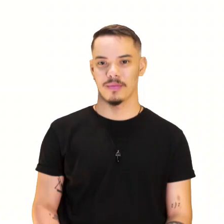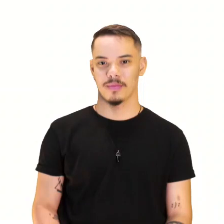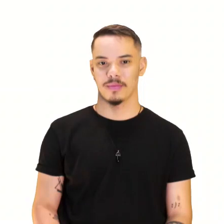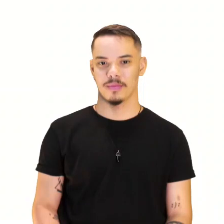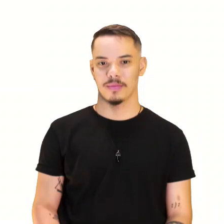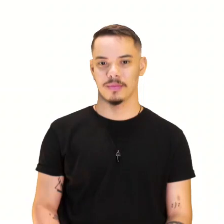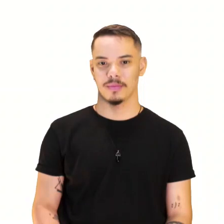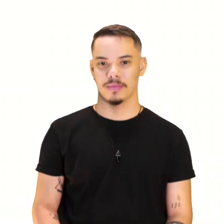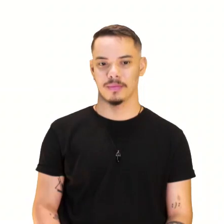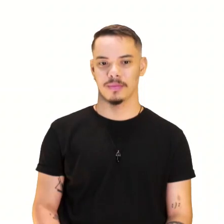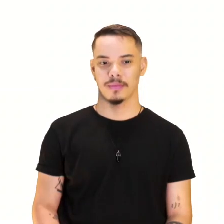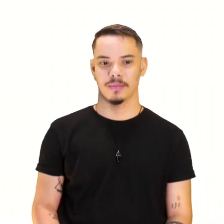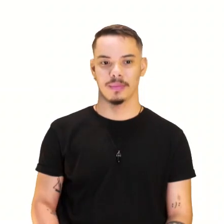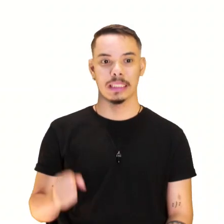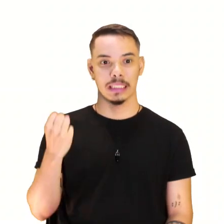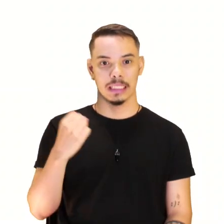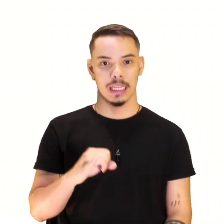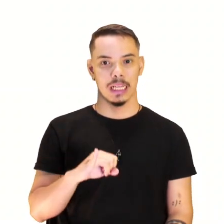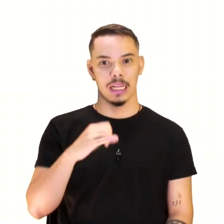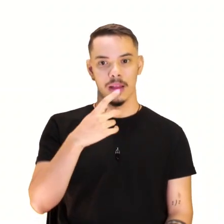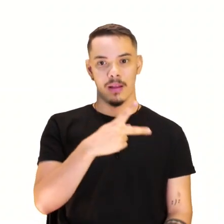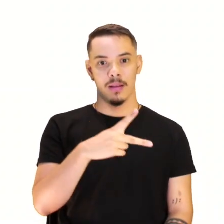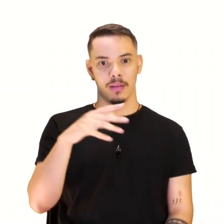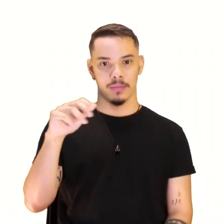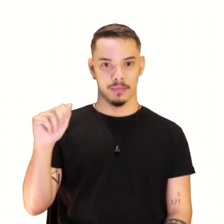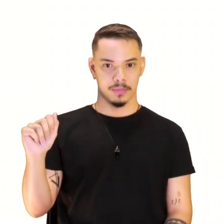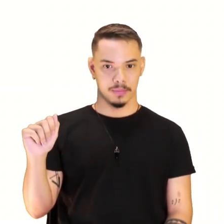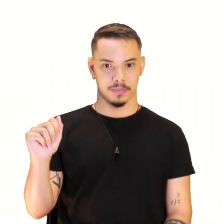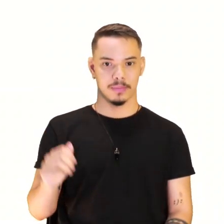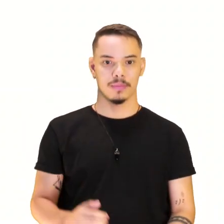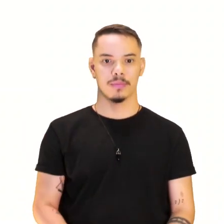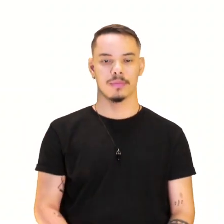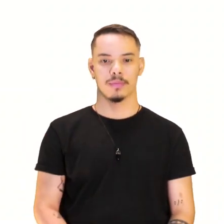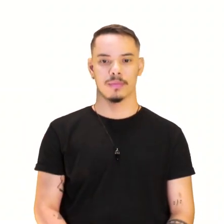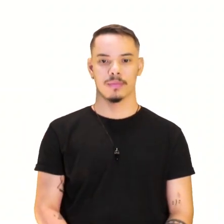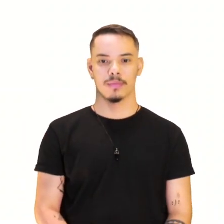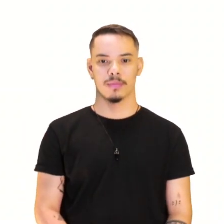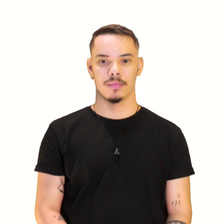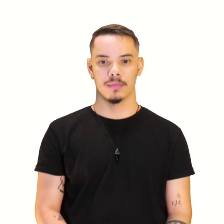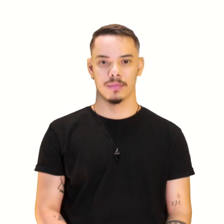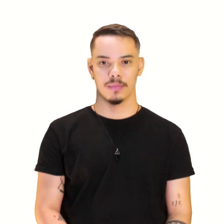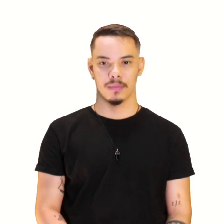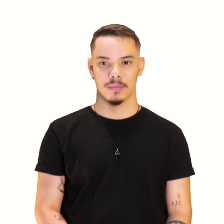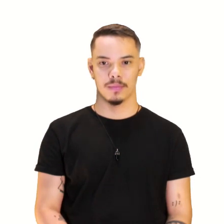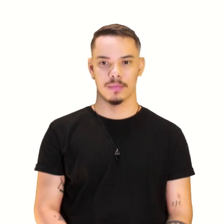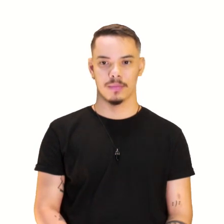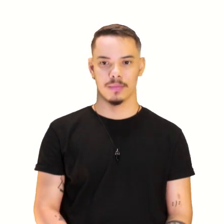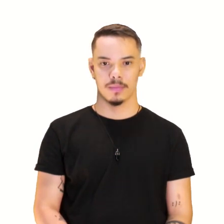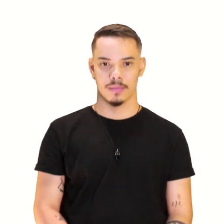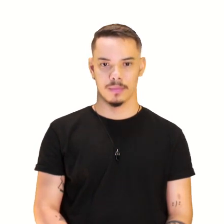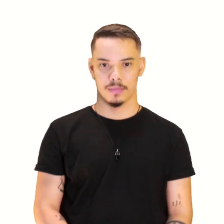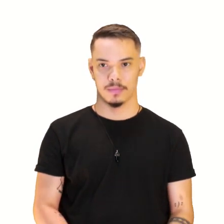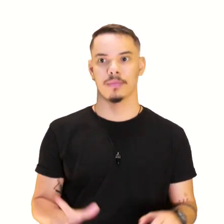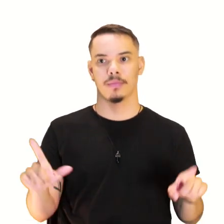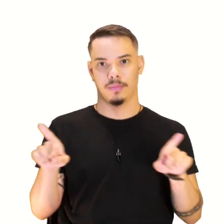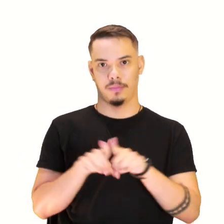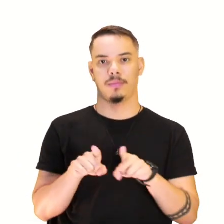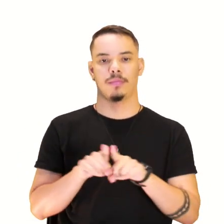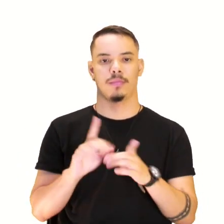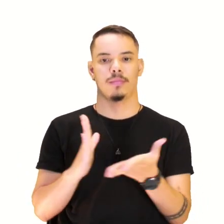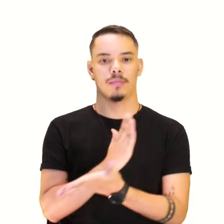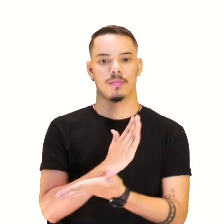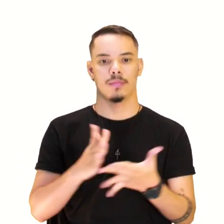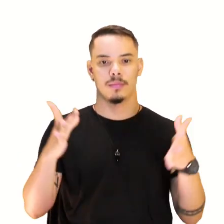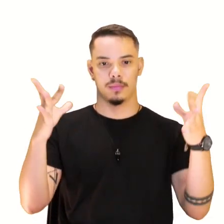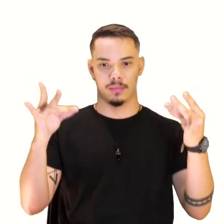Então vamos lá, né? Se é uma PA chamada de progressão aritmética, a gente tem alguns detalhes para definir ela, né? E depois